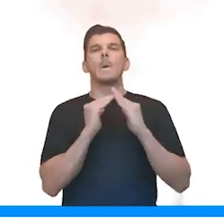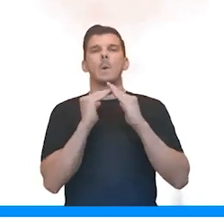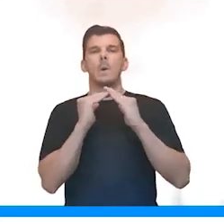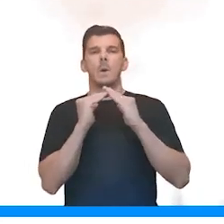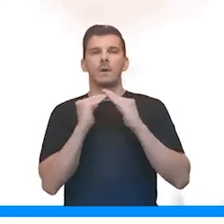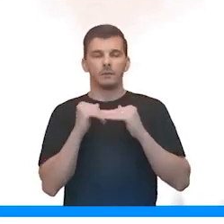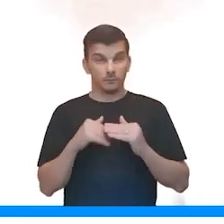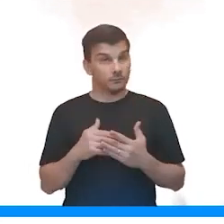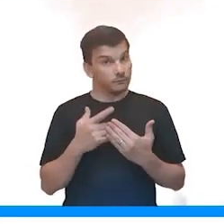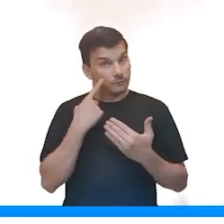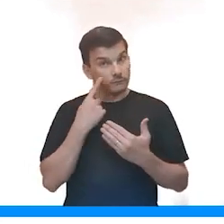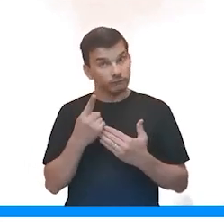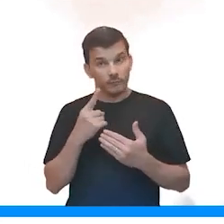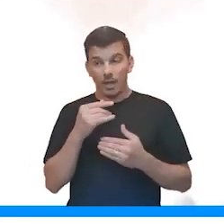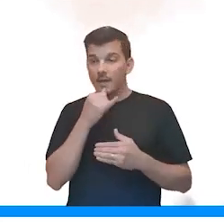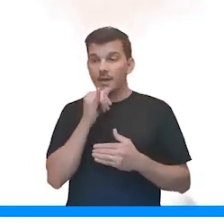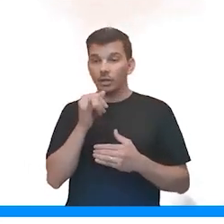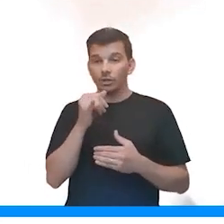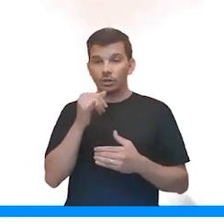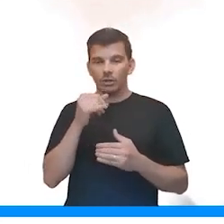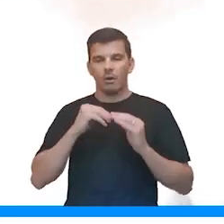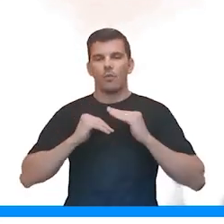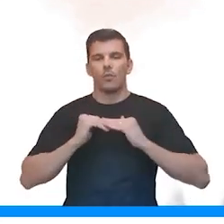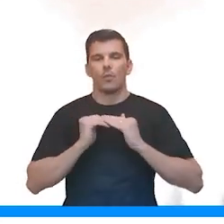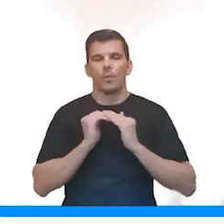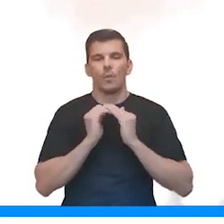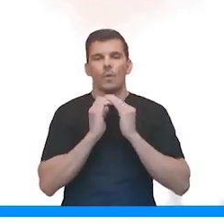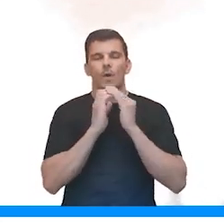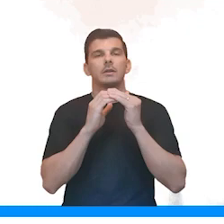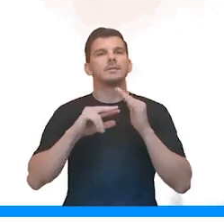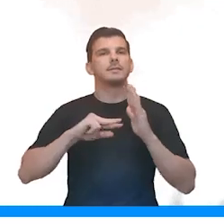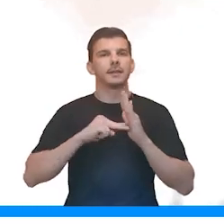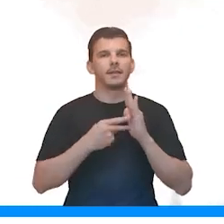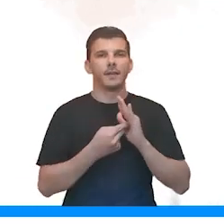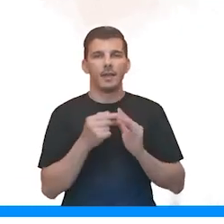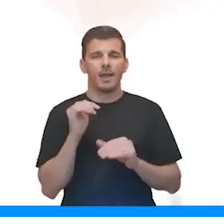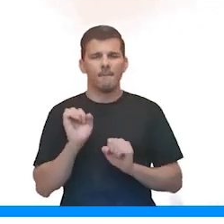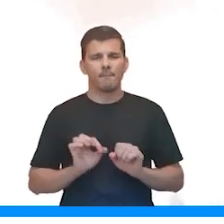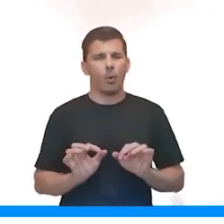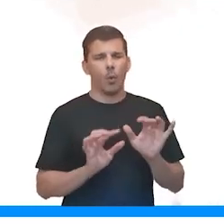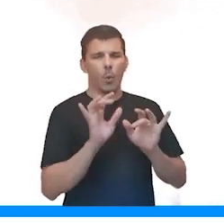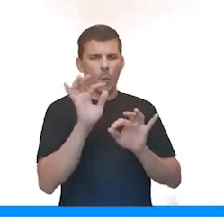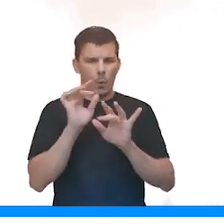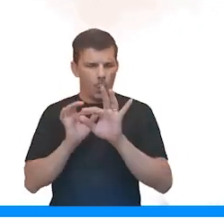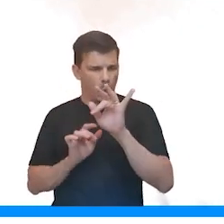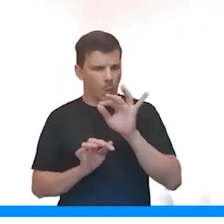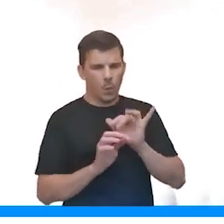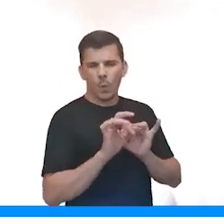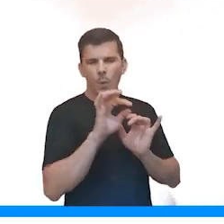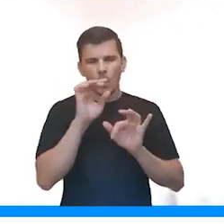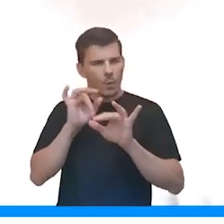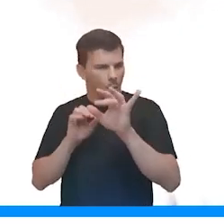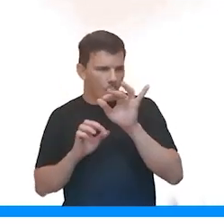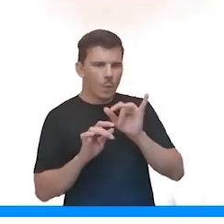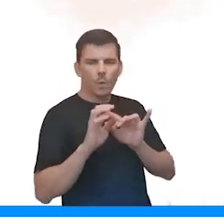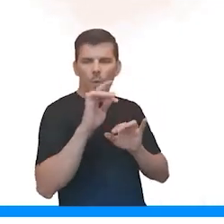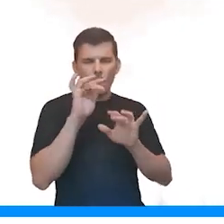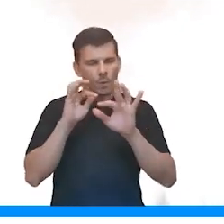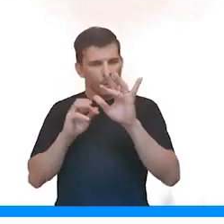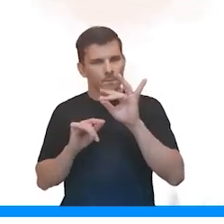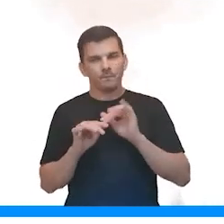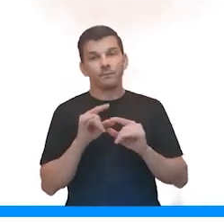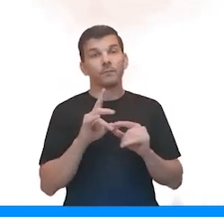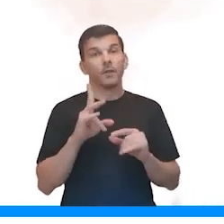a recebe, ele vai aumentar a sua energia interna. Então a energia interna do gás aumenta, significa que esse gás vai ficar numa agitação